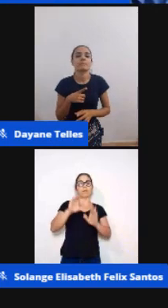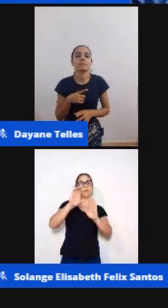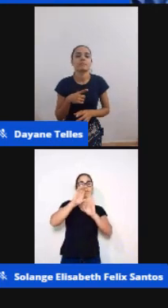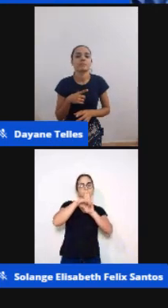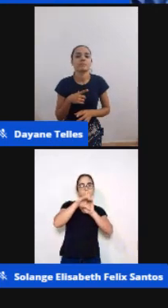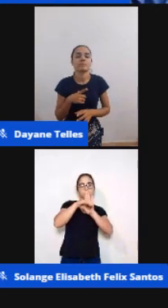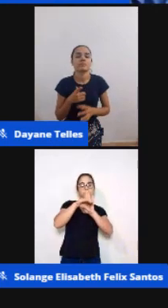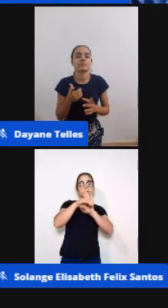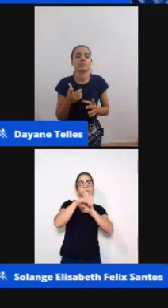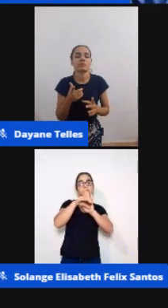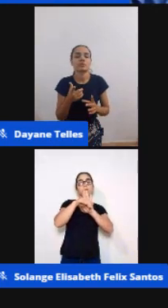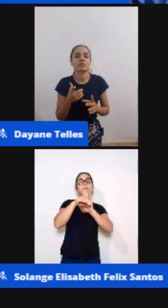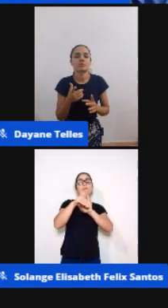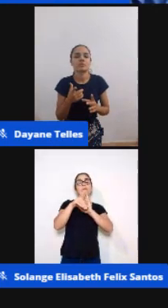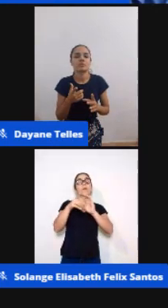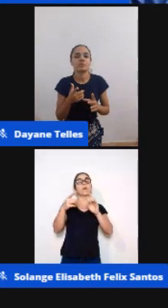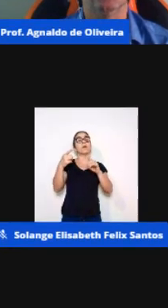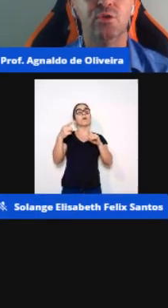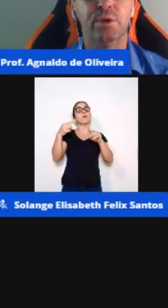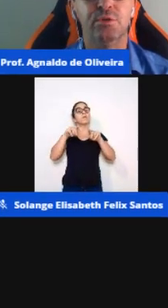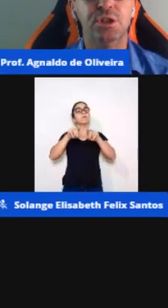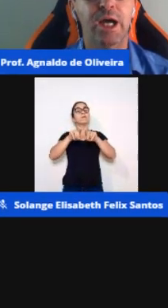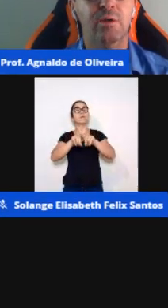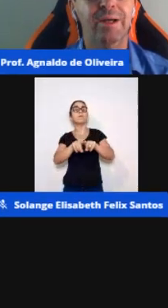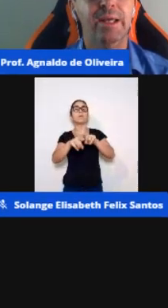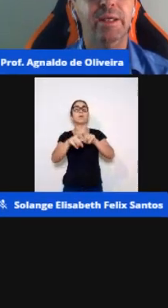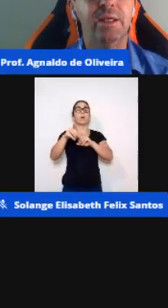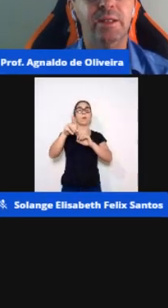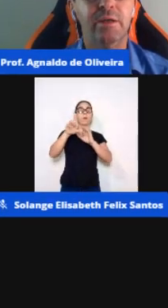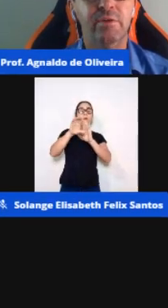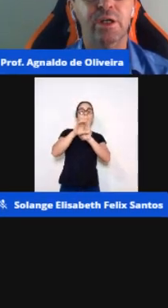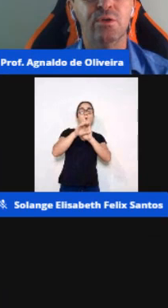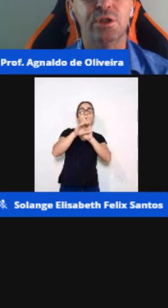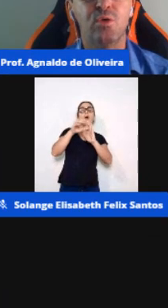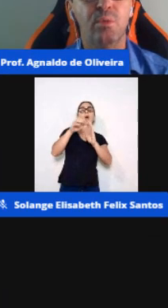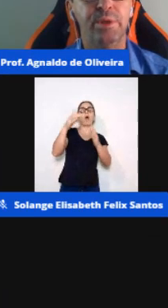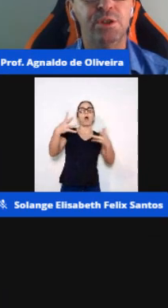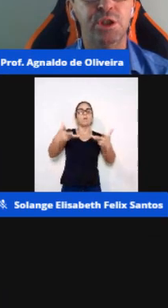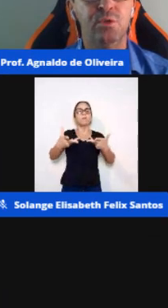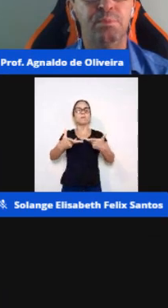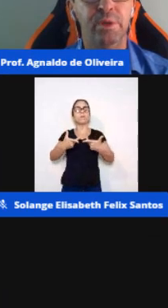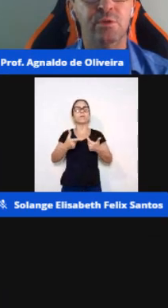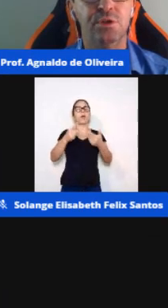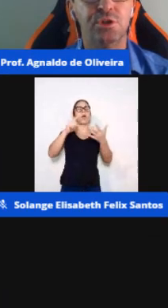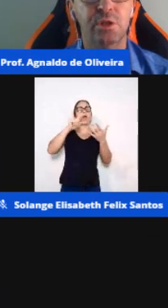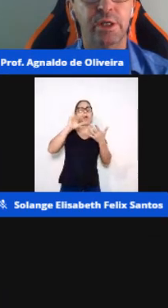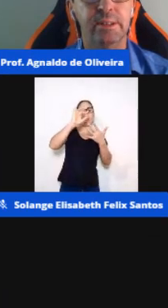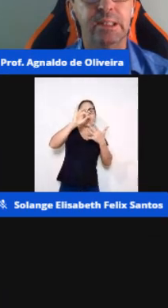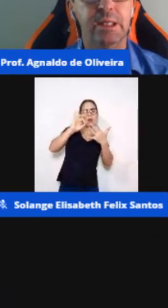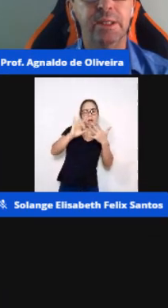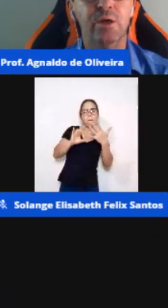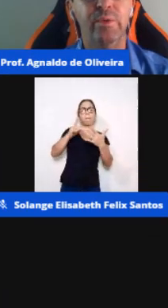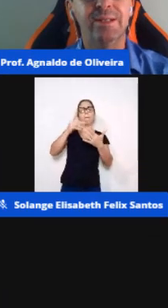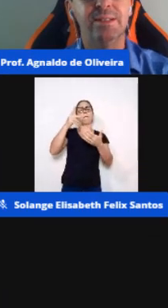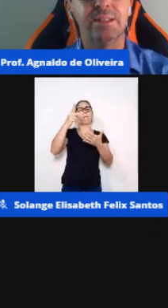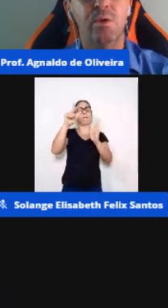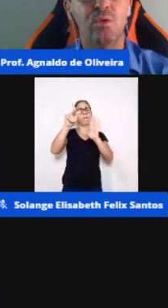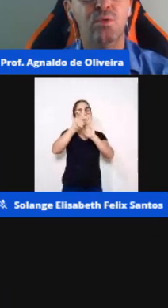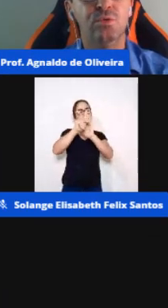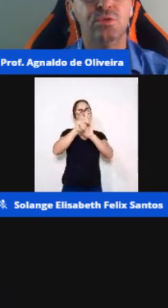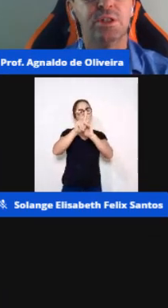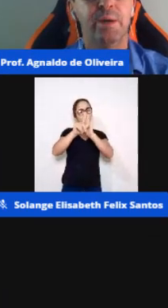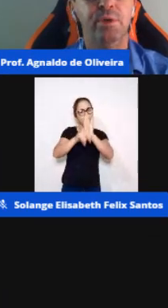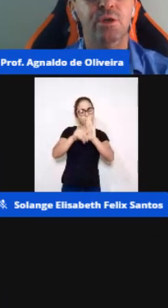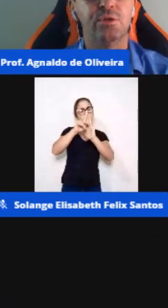estão presentes em cada habilidade descrita no plano de aula e que deverão ser compreendidos pelos estudantes. Então, esses